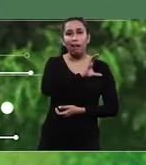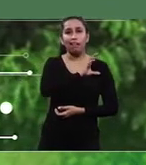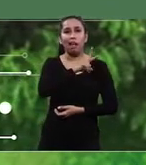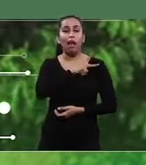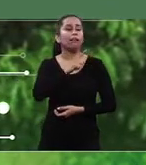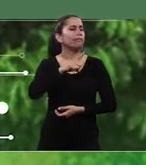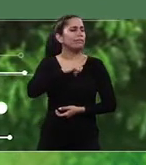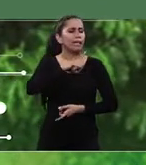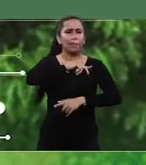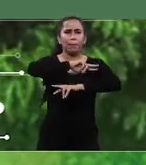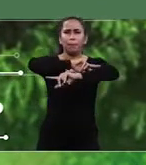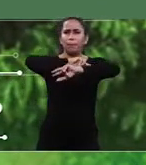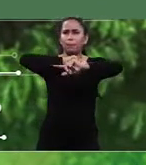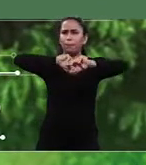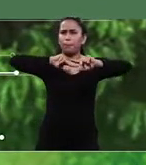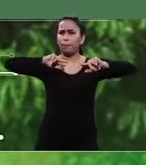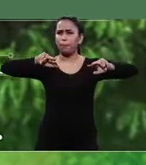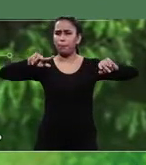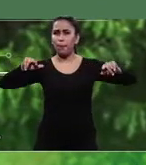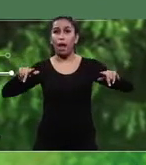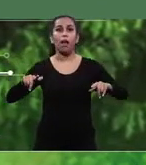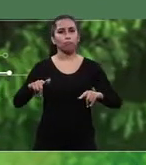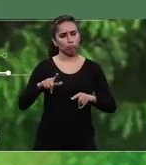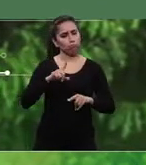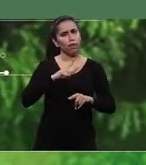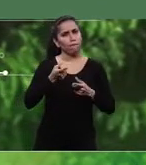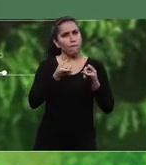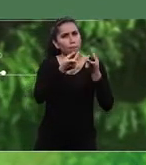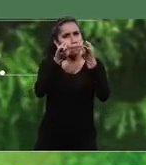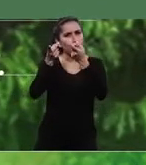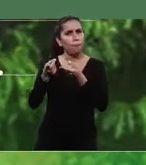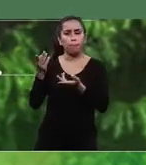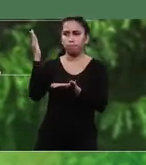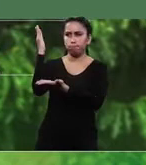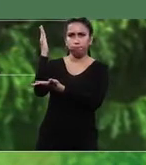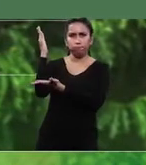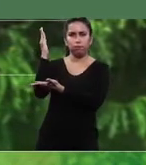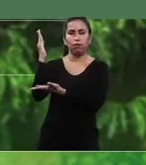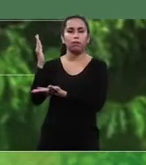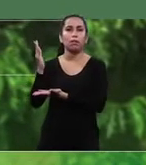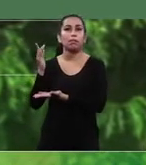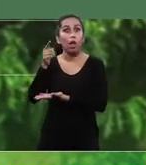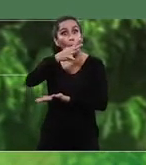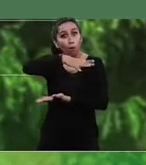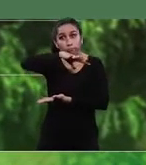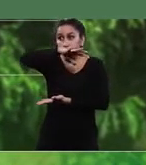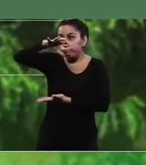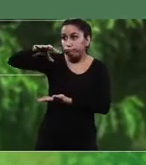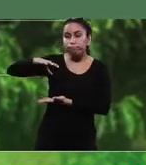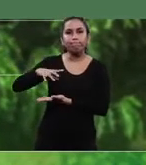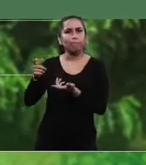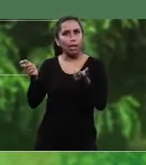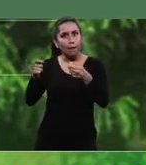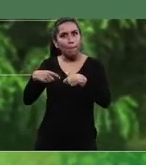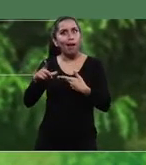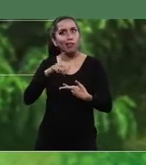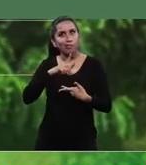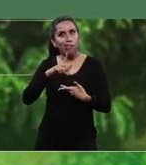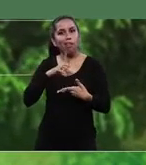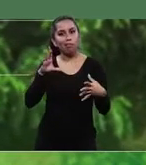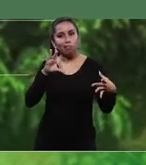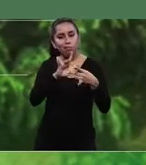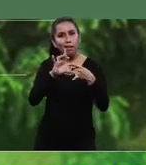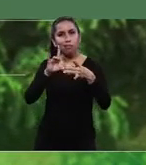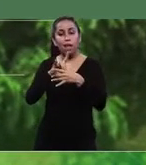e seriam, por exemplo, mercados interessantes para explorar exportações nesse setor. Inclusive, nós temos um escritório regional